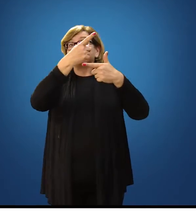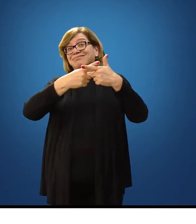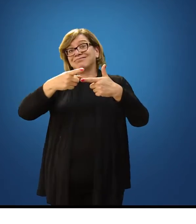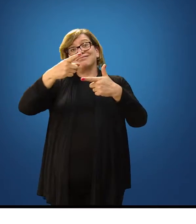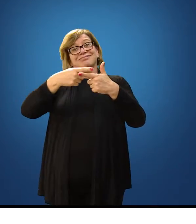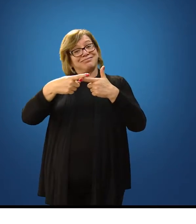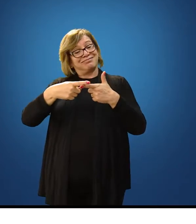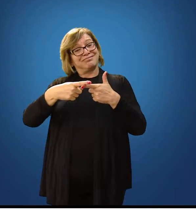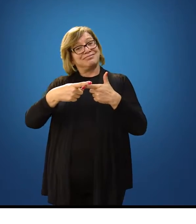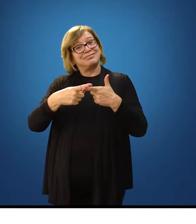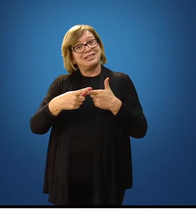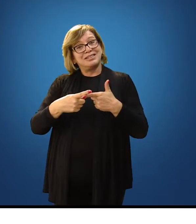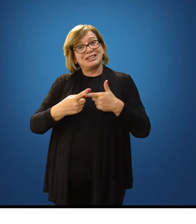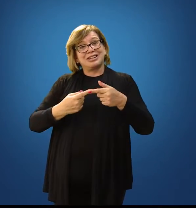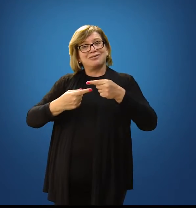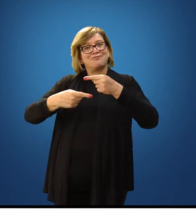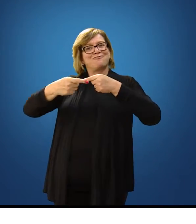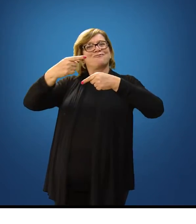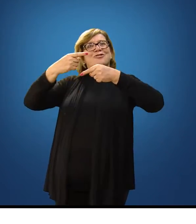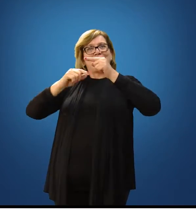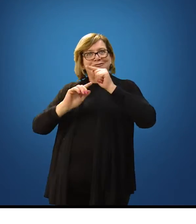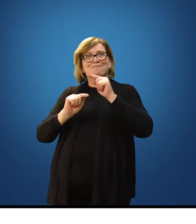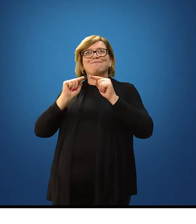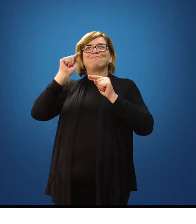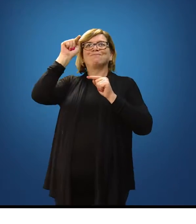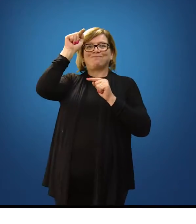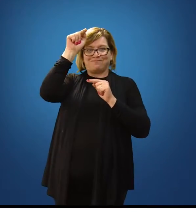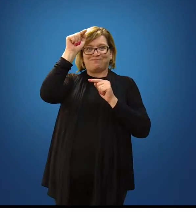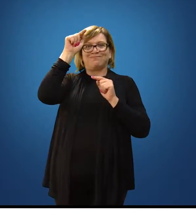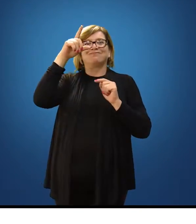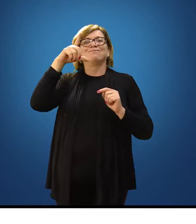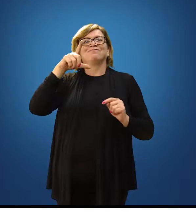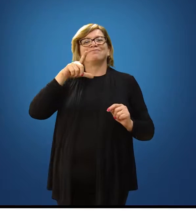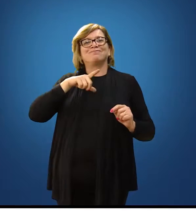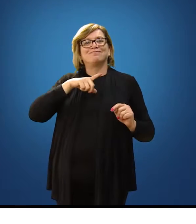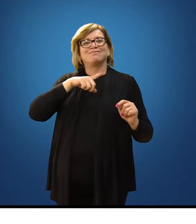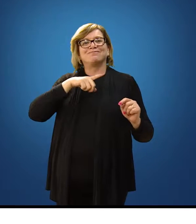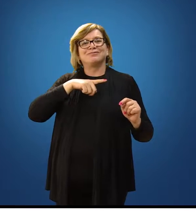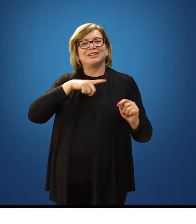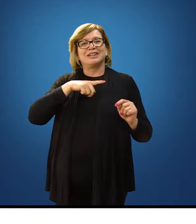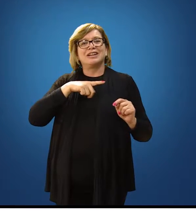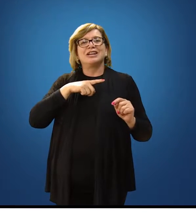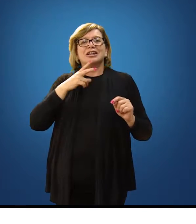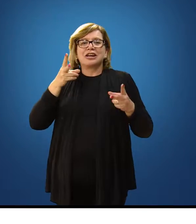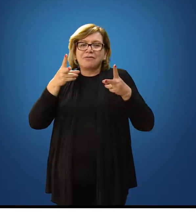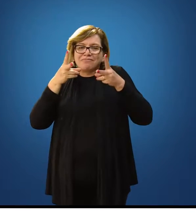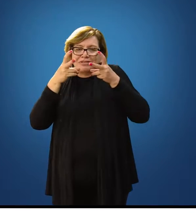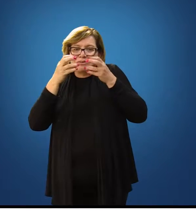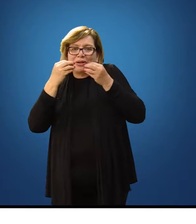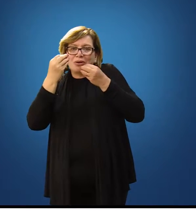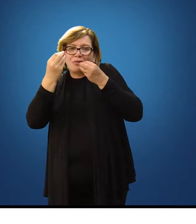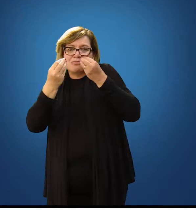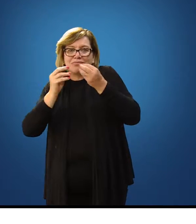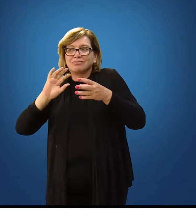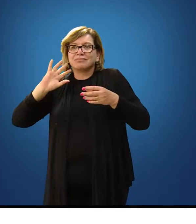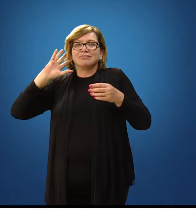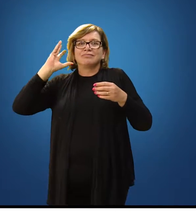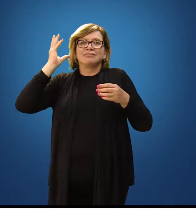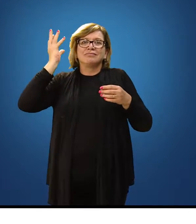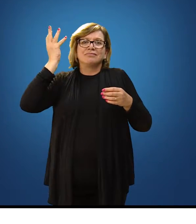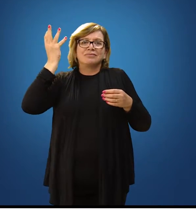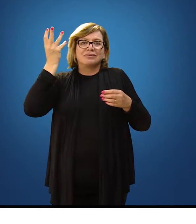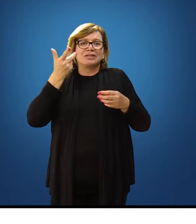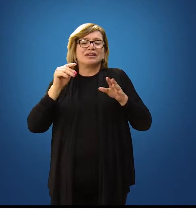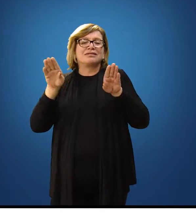pesquisa, que, voltamos aqui em cima, seria verificar como se manifesta e quais